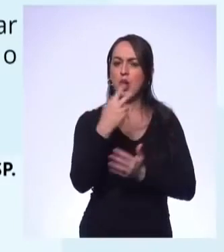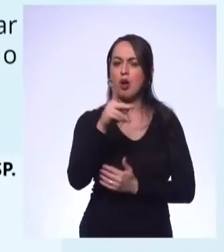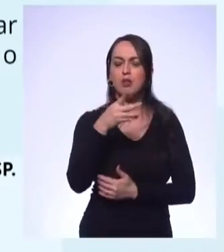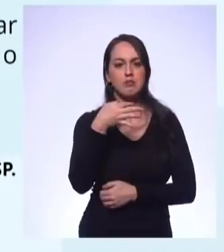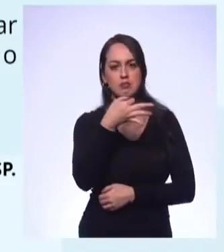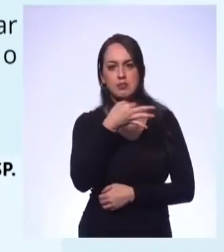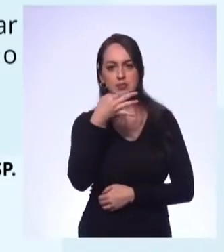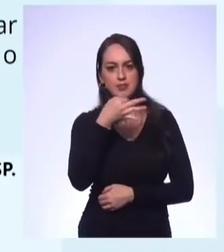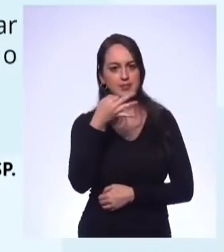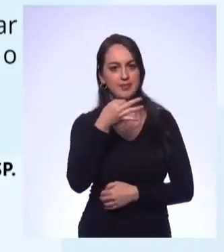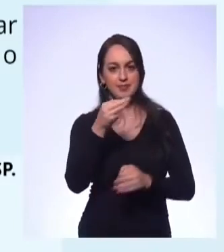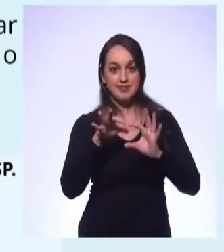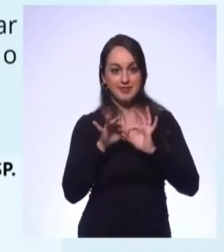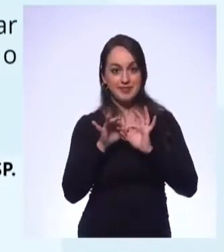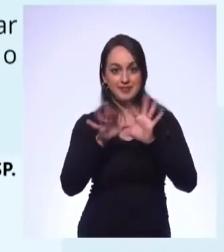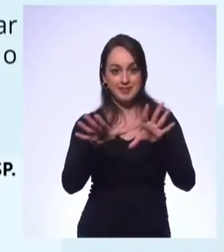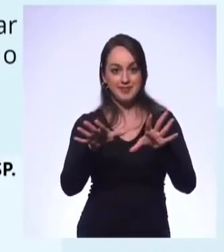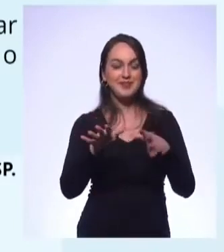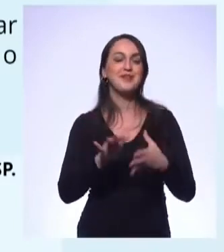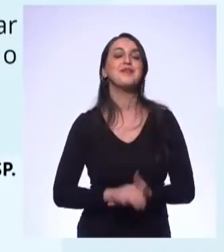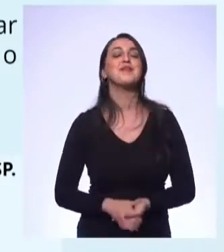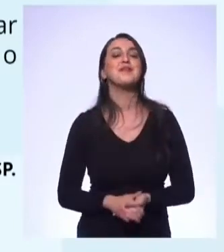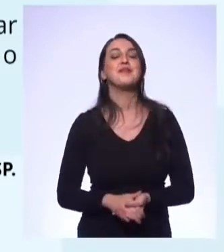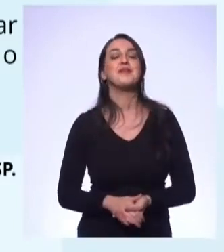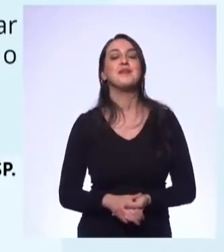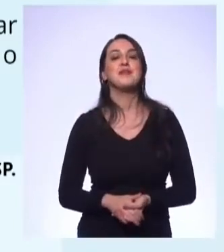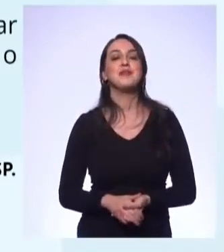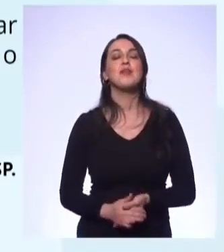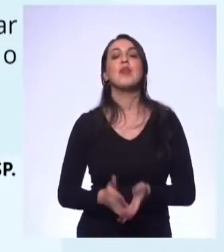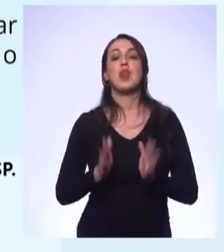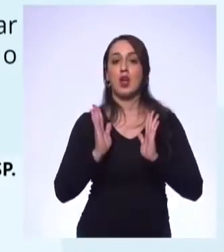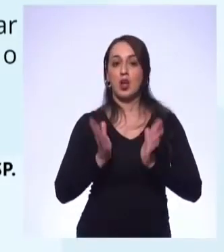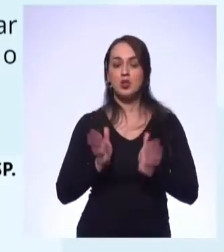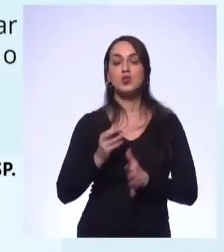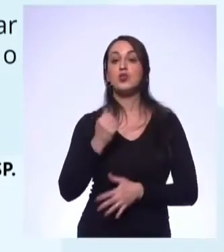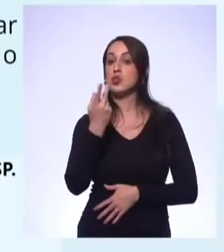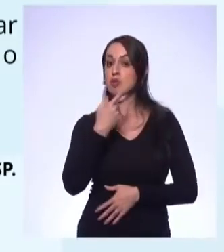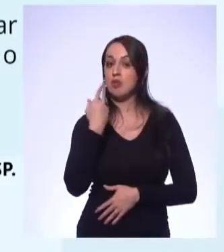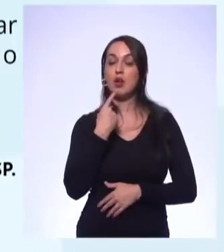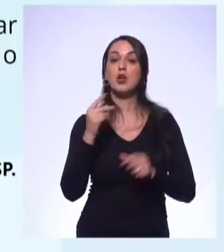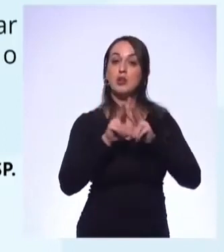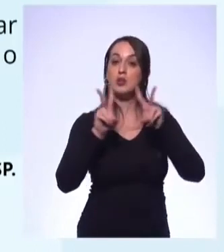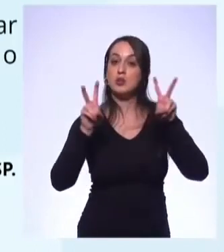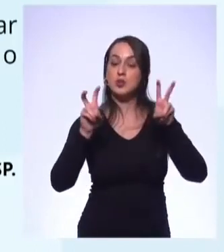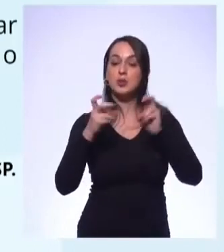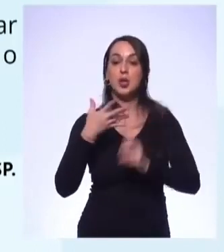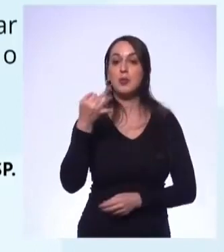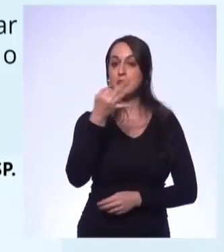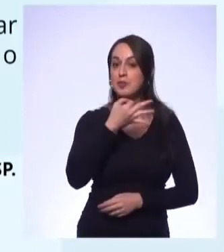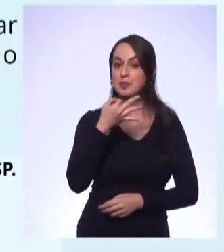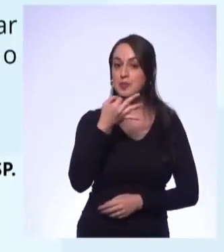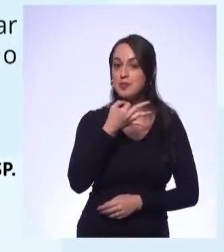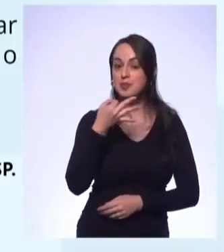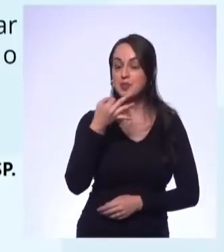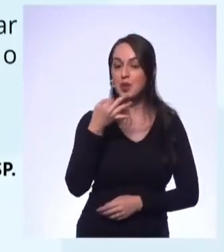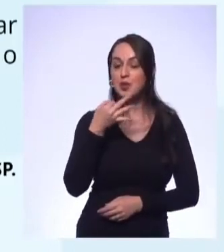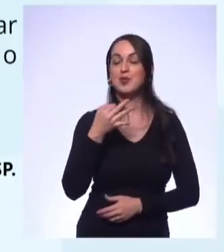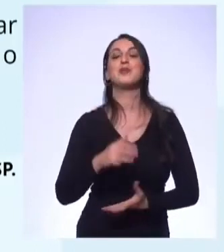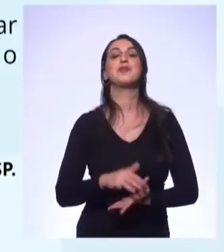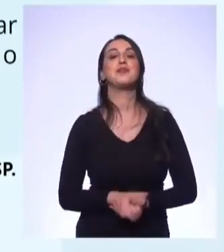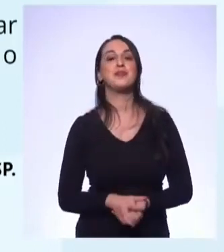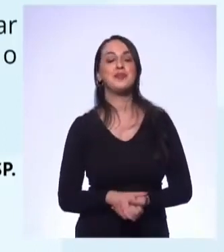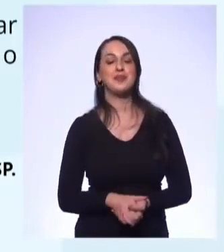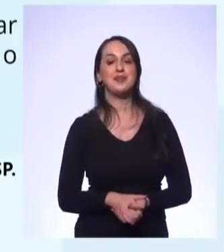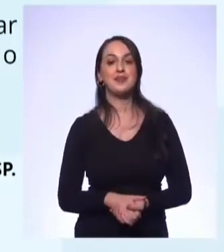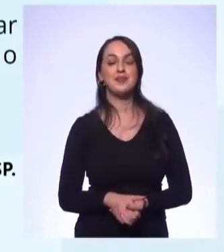aulas anteriores, eu e o professor Mauro já falamos para vocês sobre opinião. Então, a gente ainda vai tratar bastante sobre